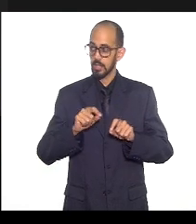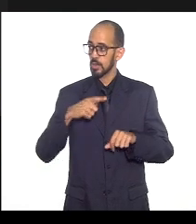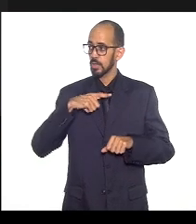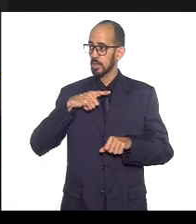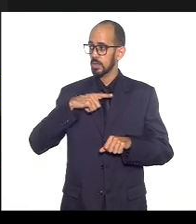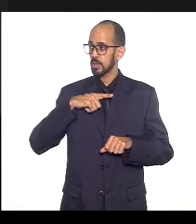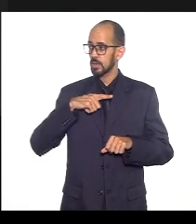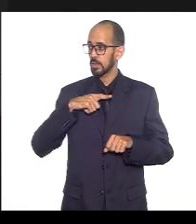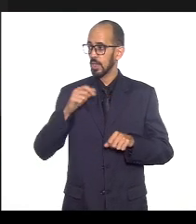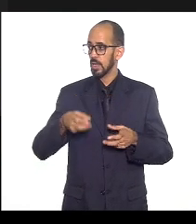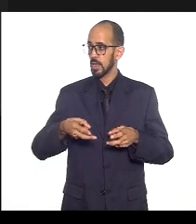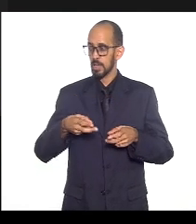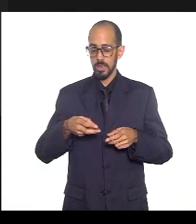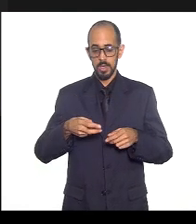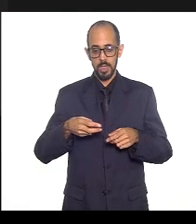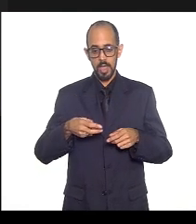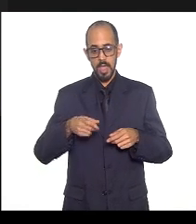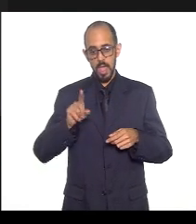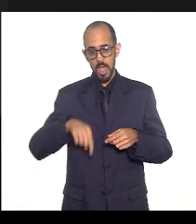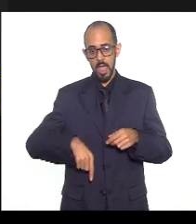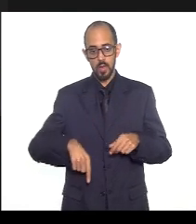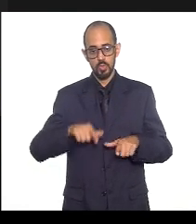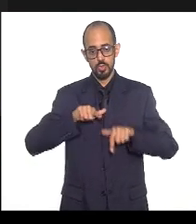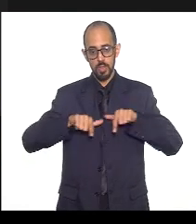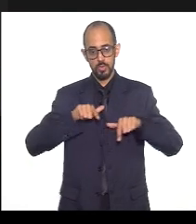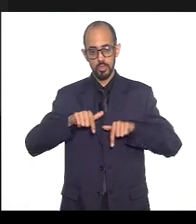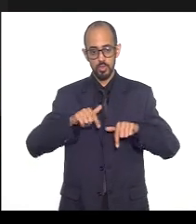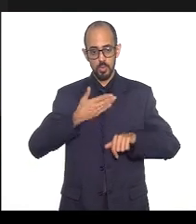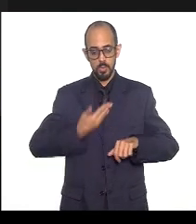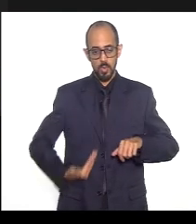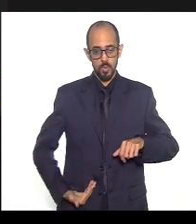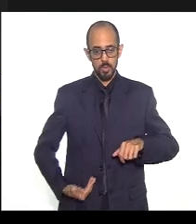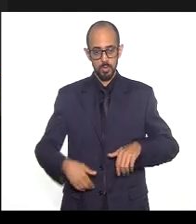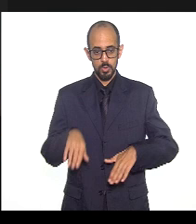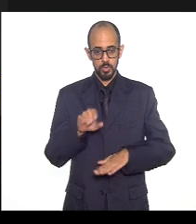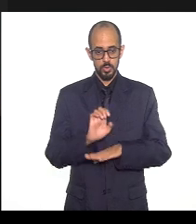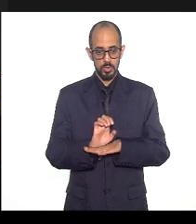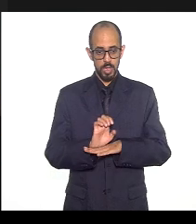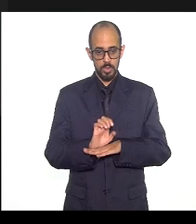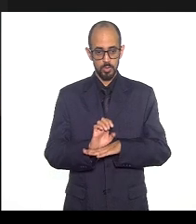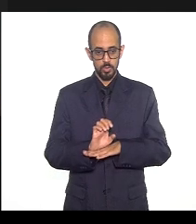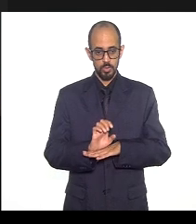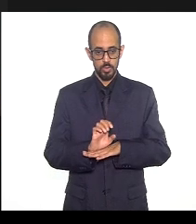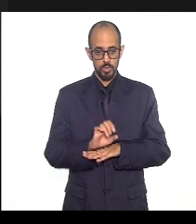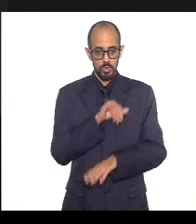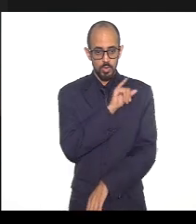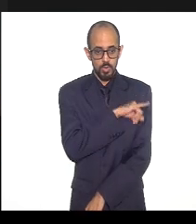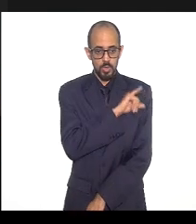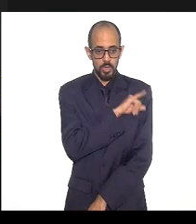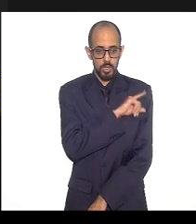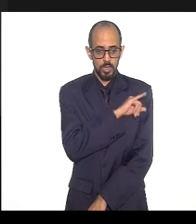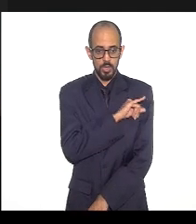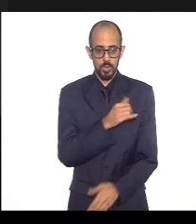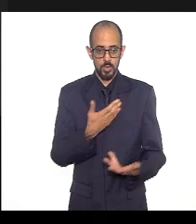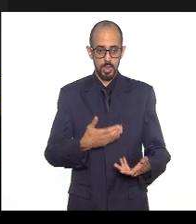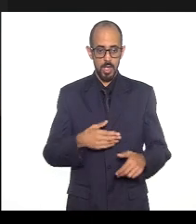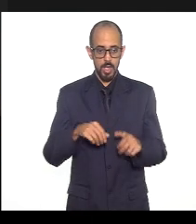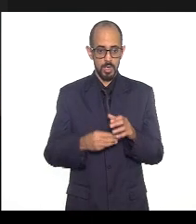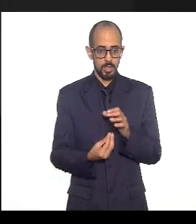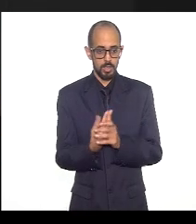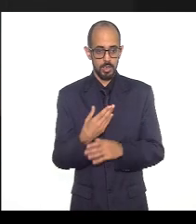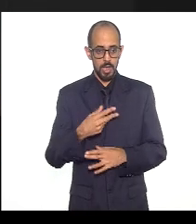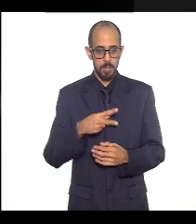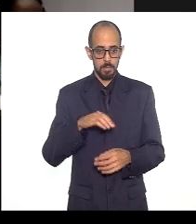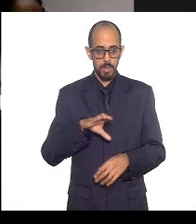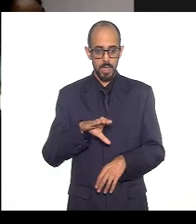do serviço público estadual. O Rio de Janeiro vai querer entrar nessa onda da PEC 32 e desmontar o seu serviço